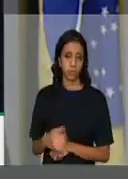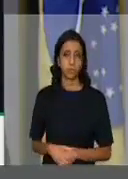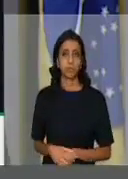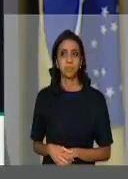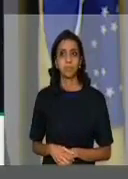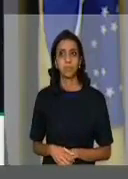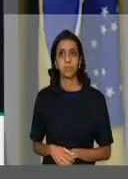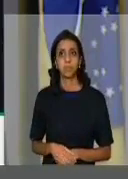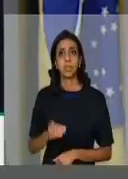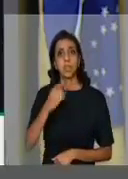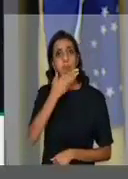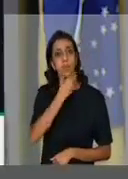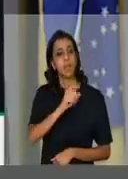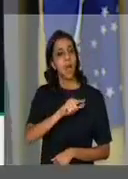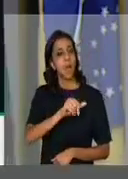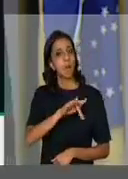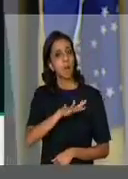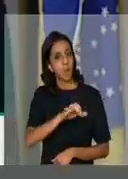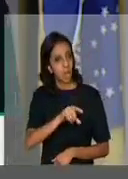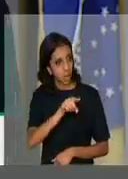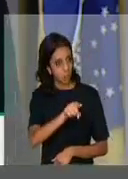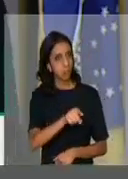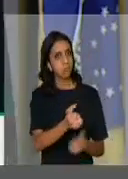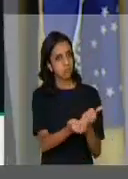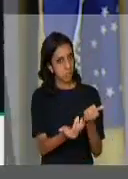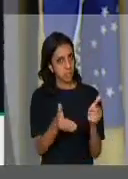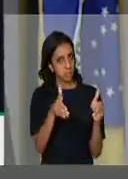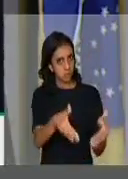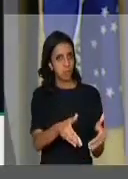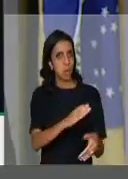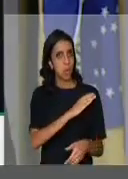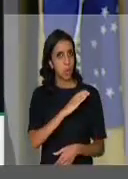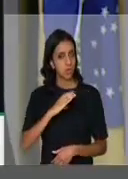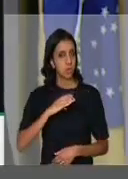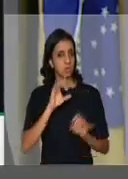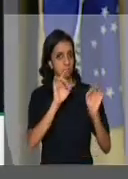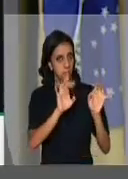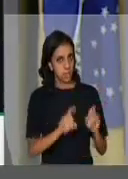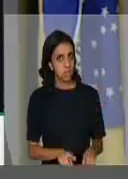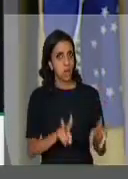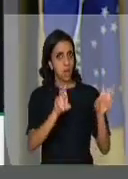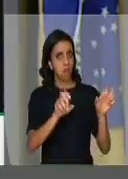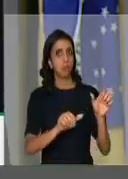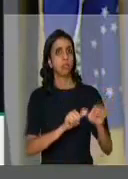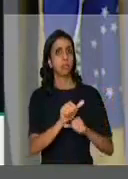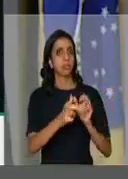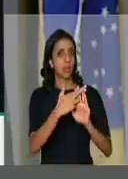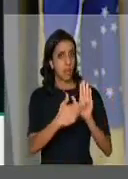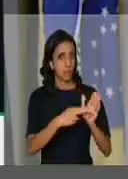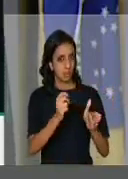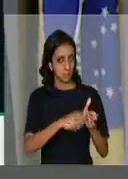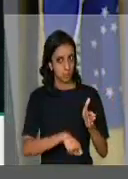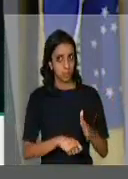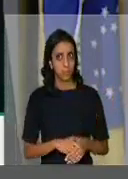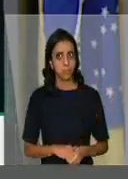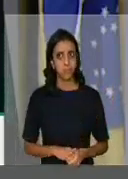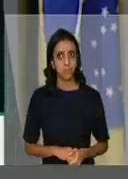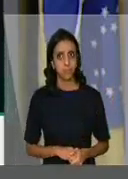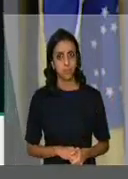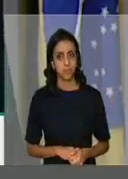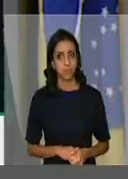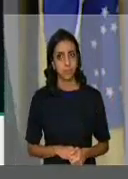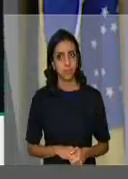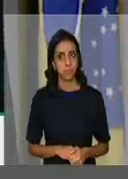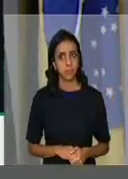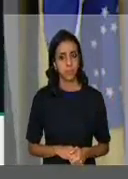Senhor deputado Alfredo Keffer, deputado membro da Comissão Especial da Reforma Tributária, também